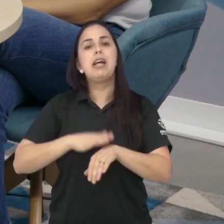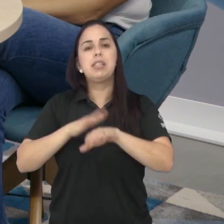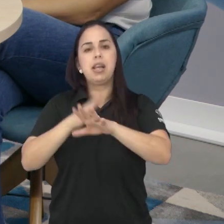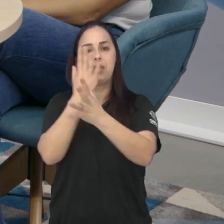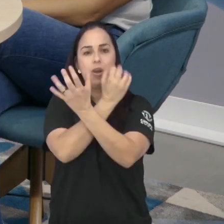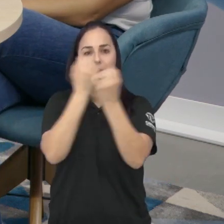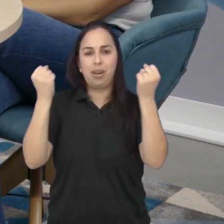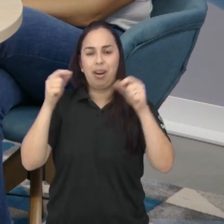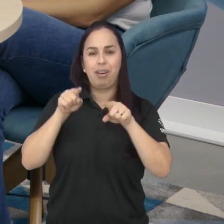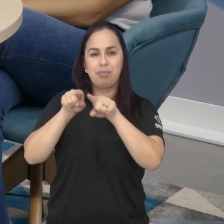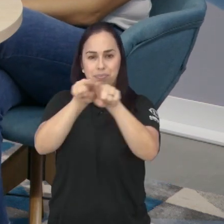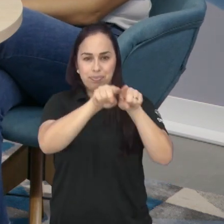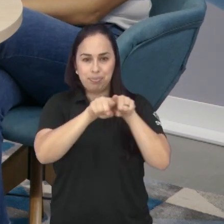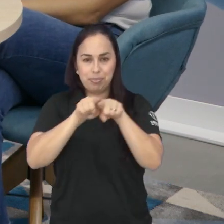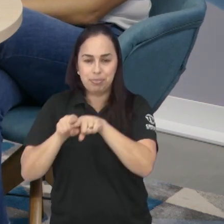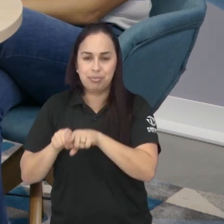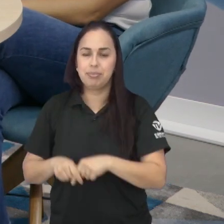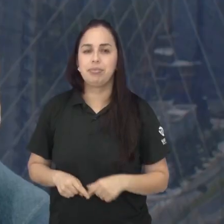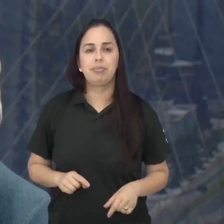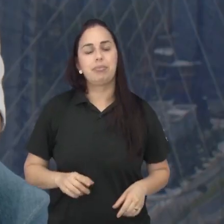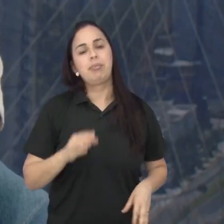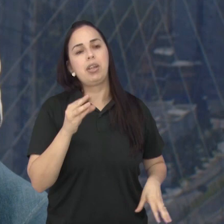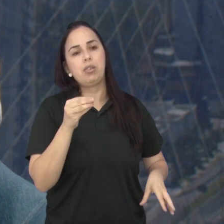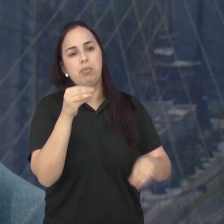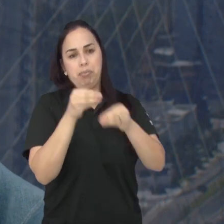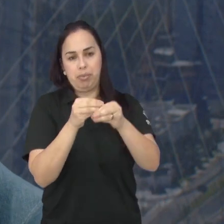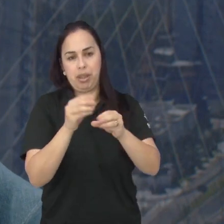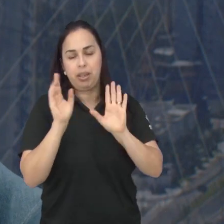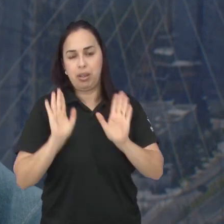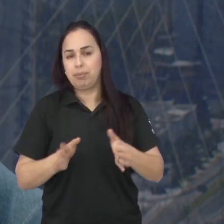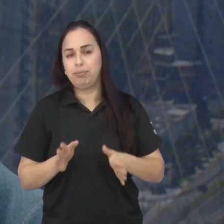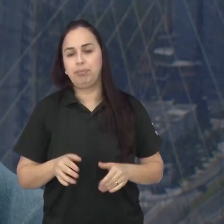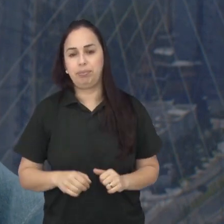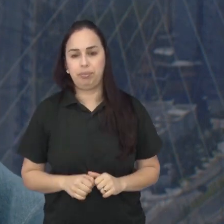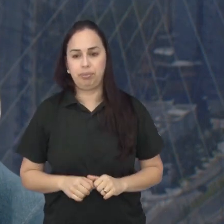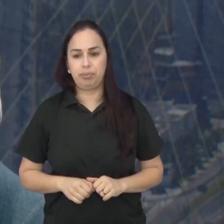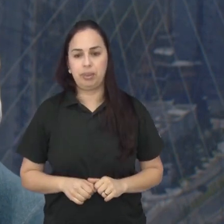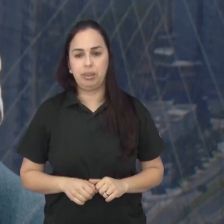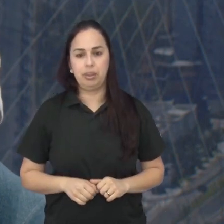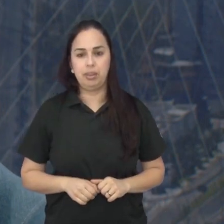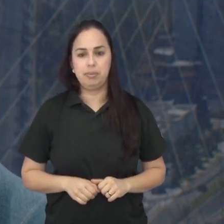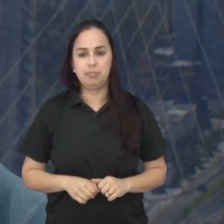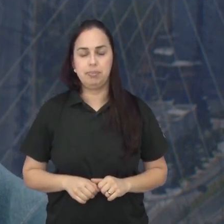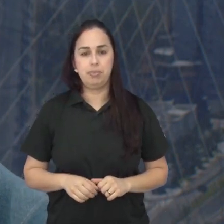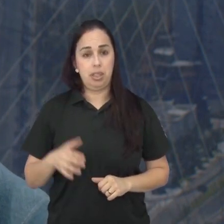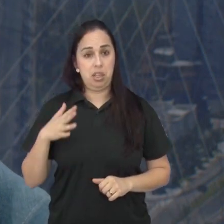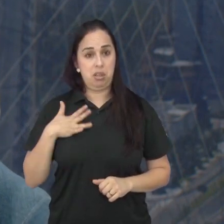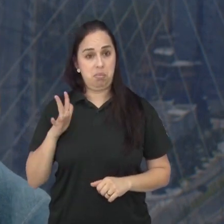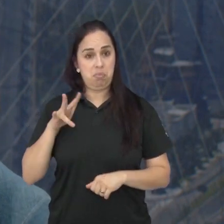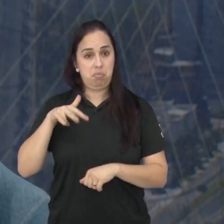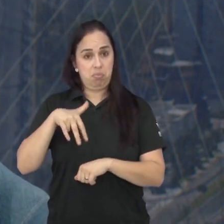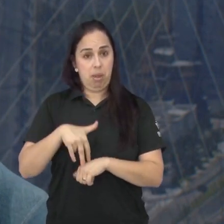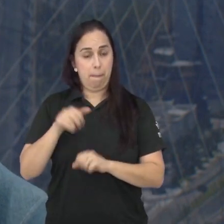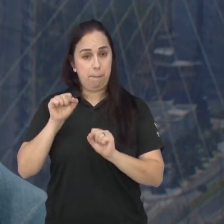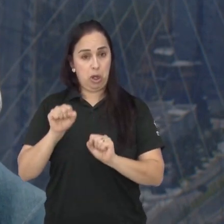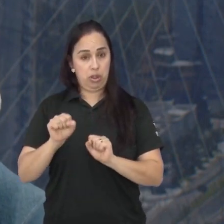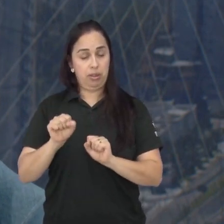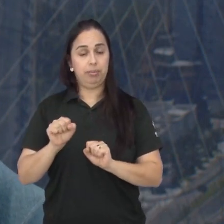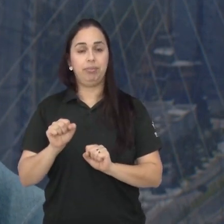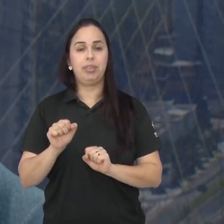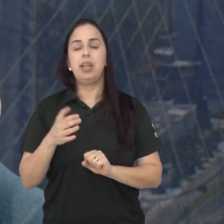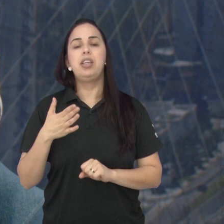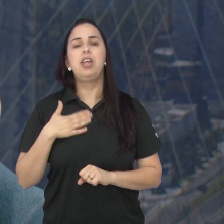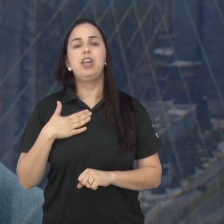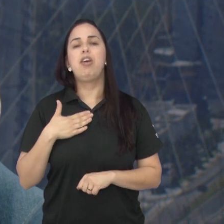sororidade, né? Só uma última coisa que eu venho falando muito, que é o seguinte: eu estou numa situação de poder, então o que eu